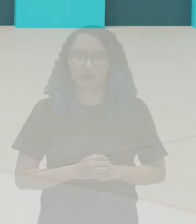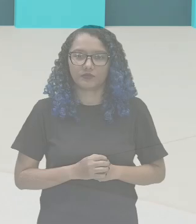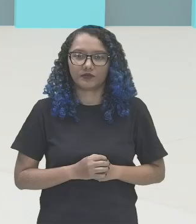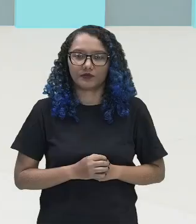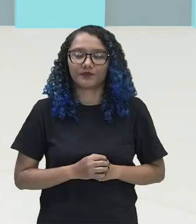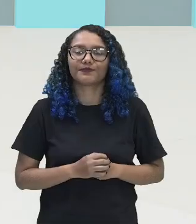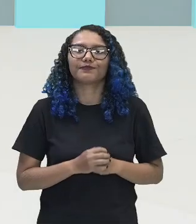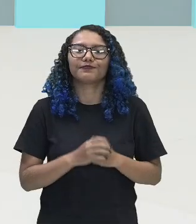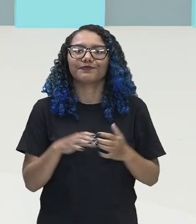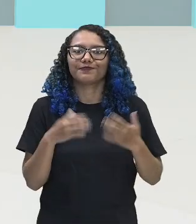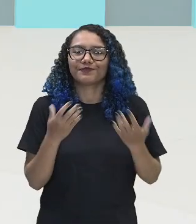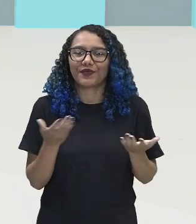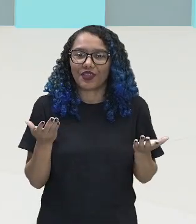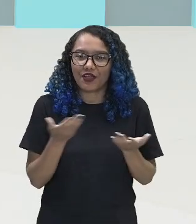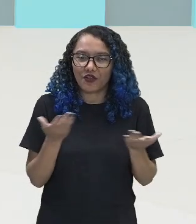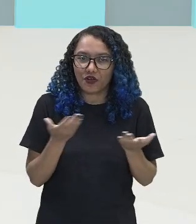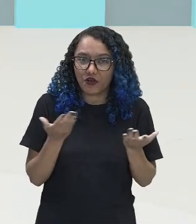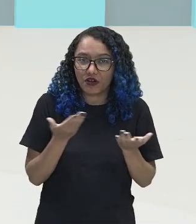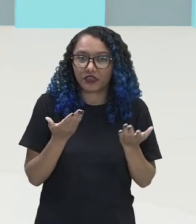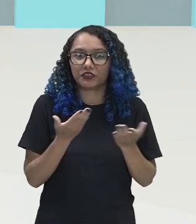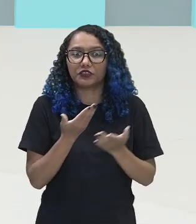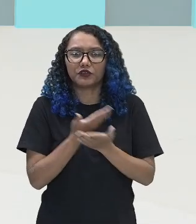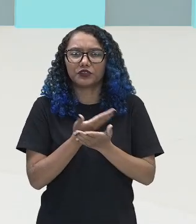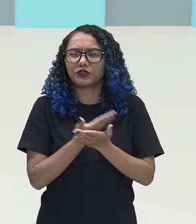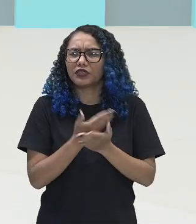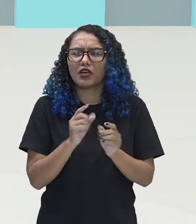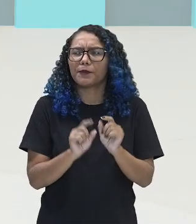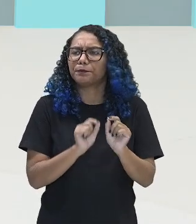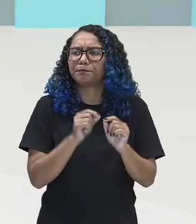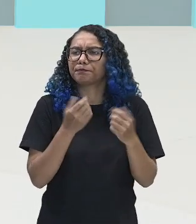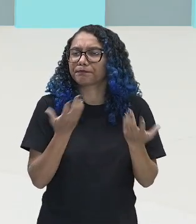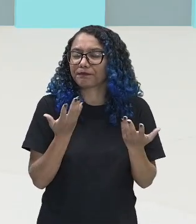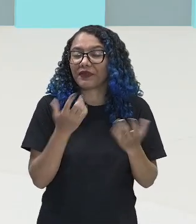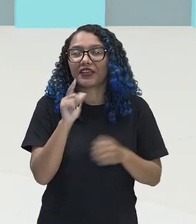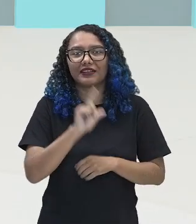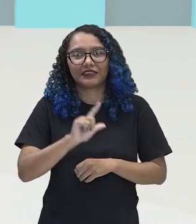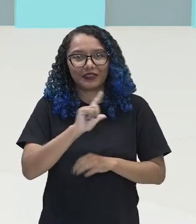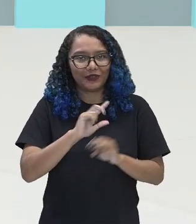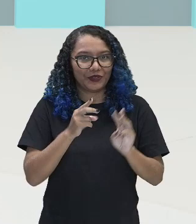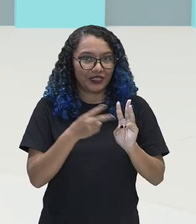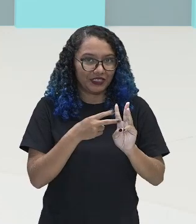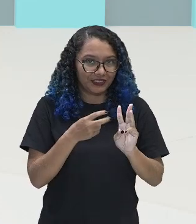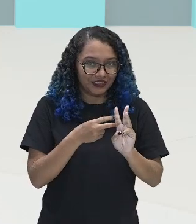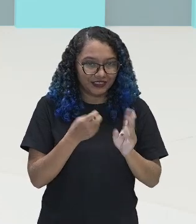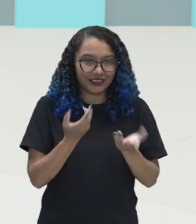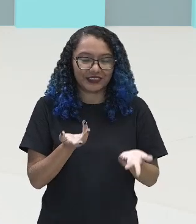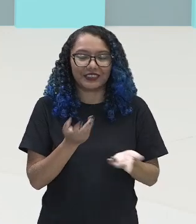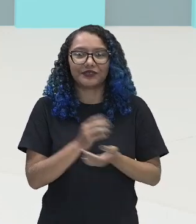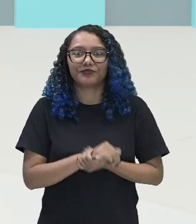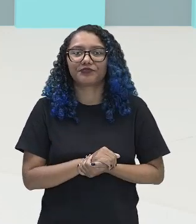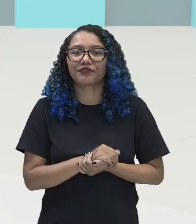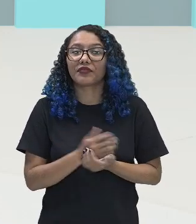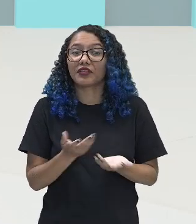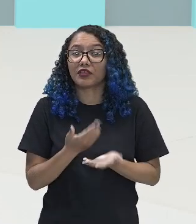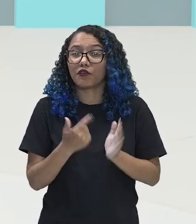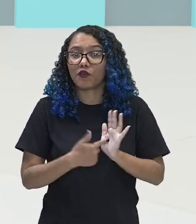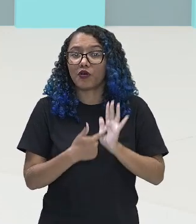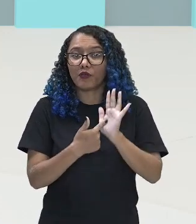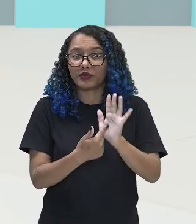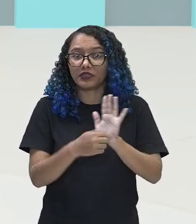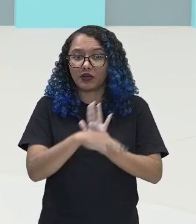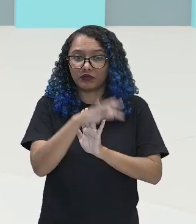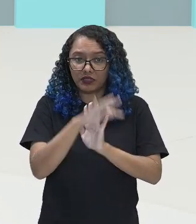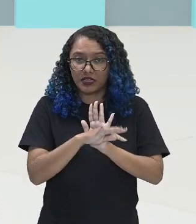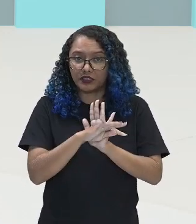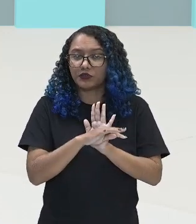Então, gente, vamos falar de literatura indígena e para isso eu trago um texto a fim de que nós façamos a